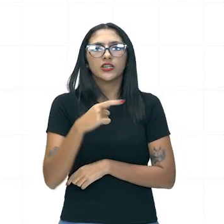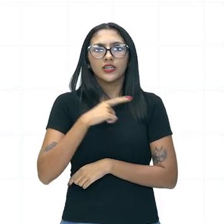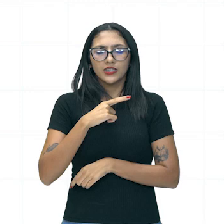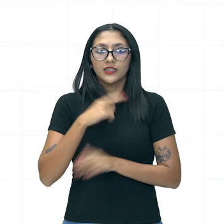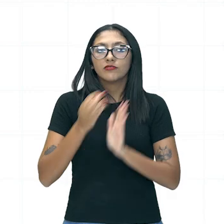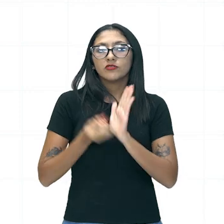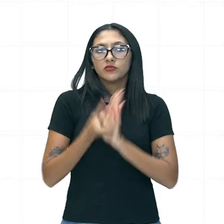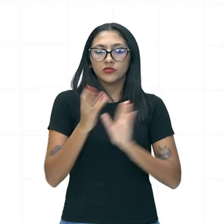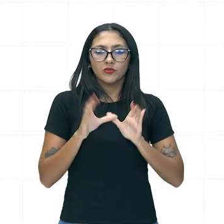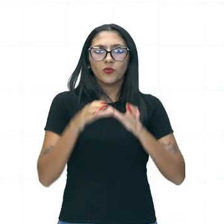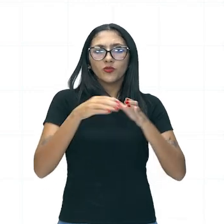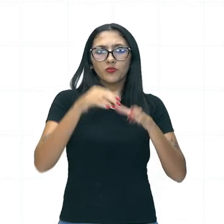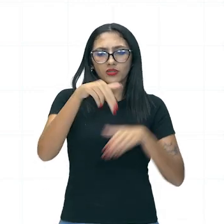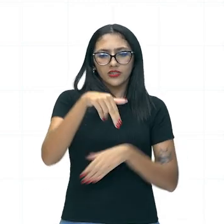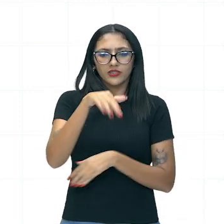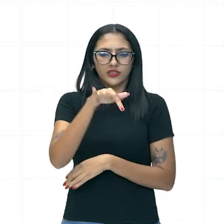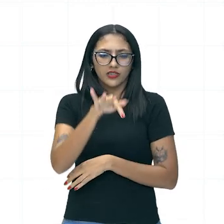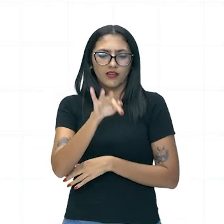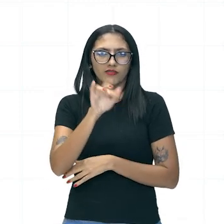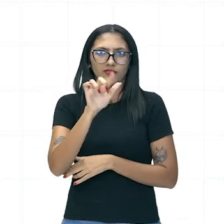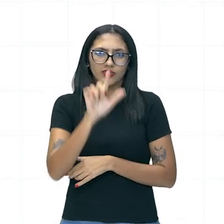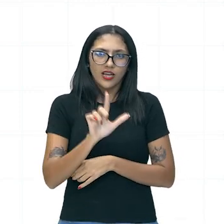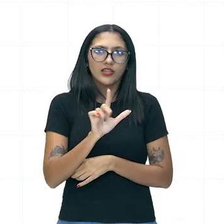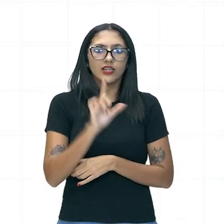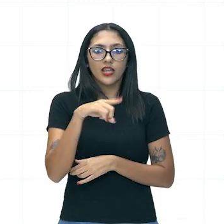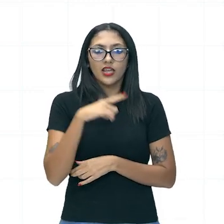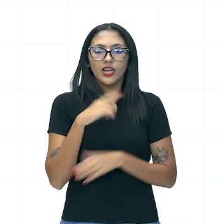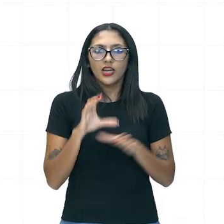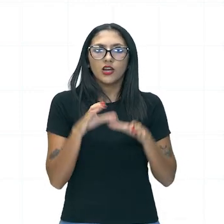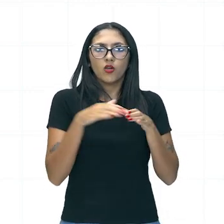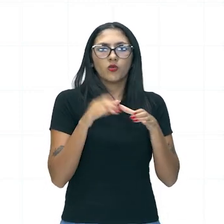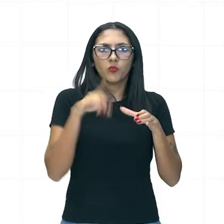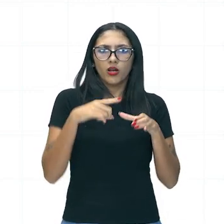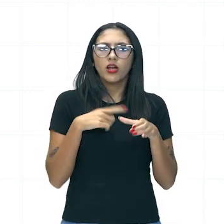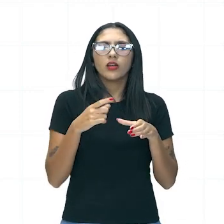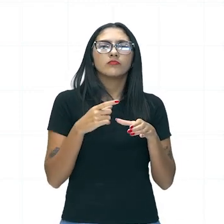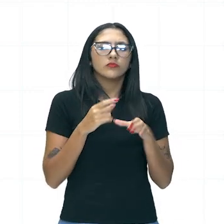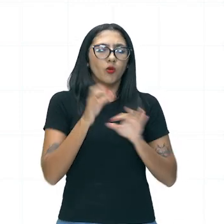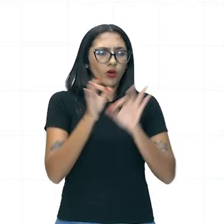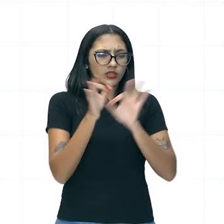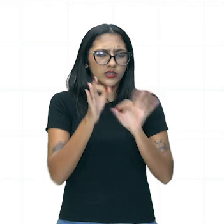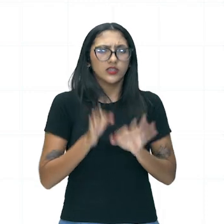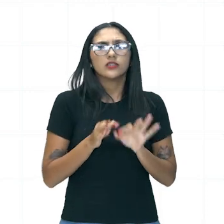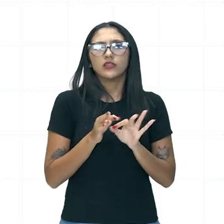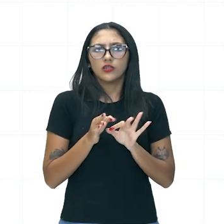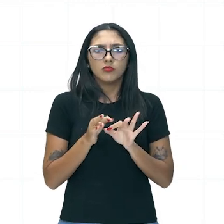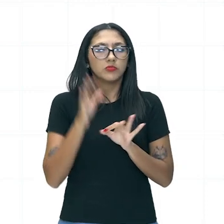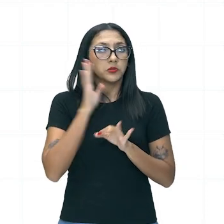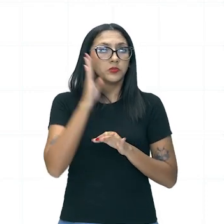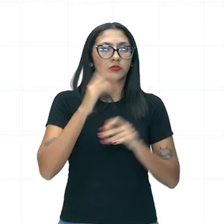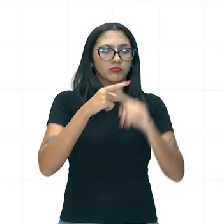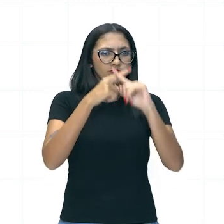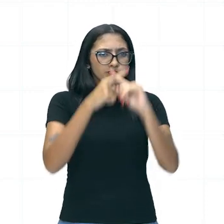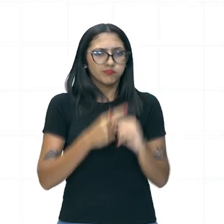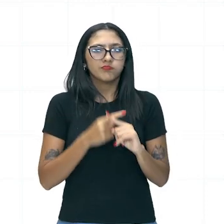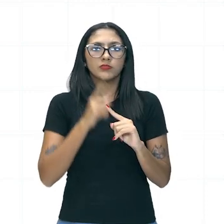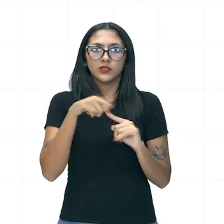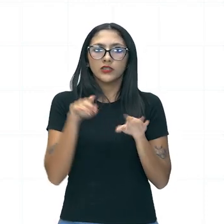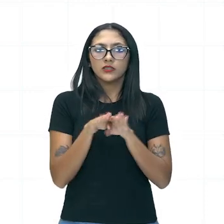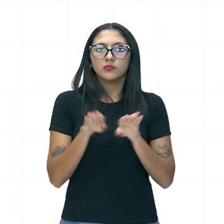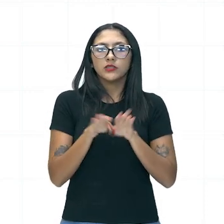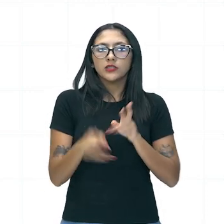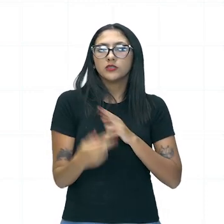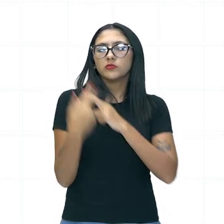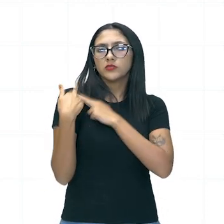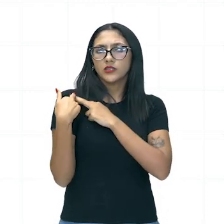League, né, a NFL, que foi a gestora dos principais campeonatos nos Estados Unidos e a responsável pela